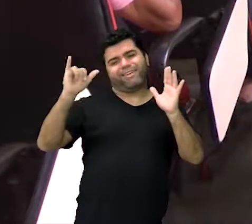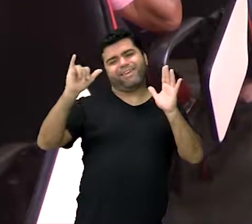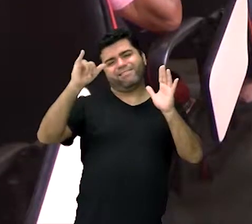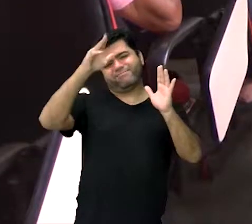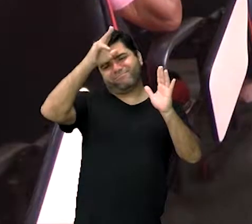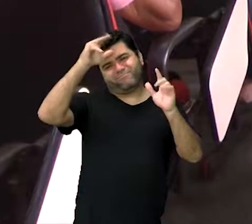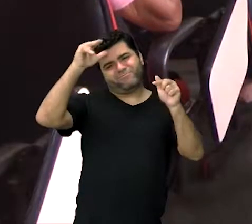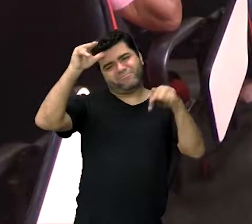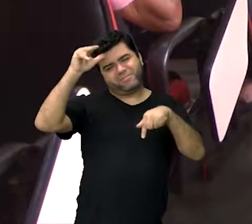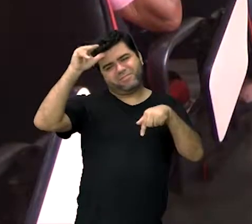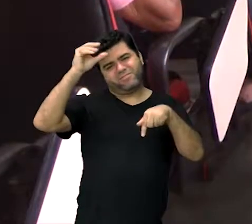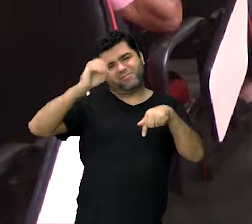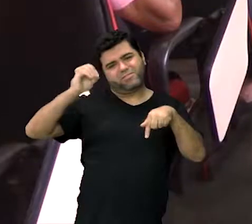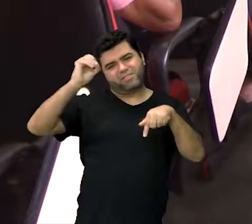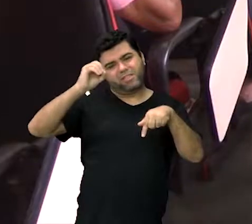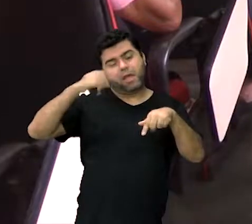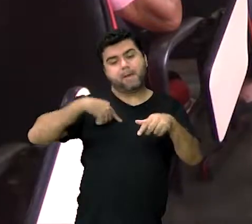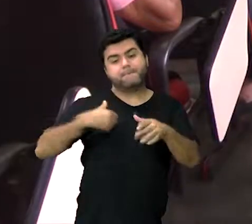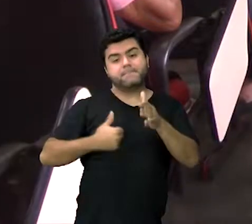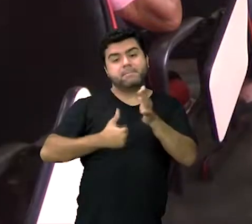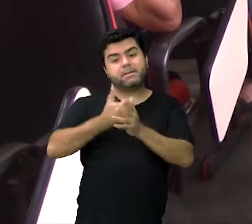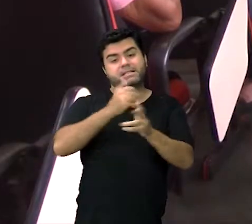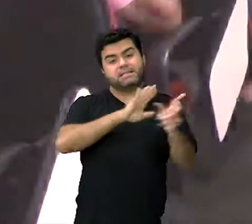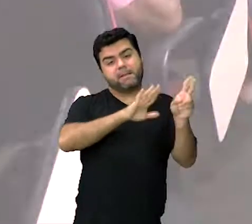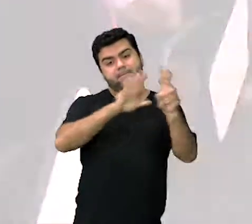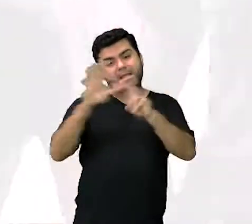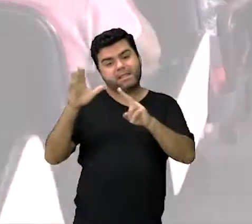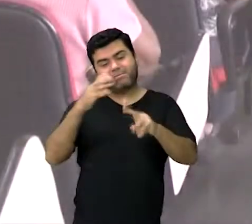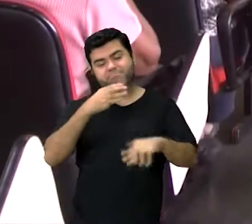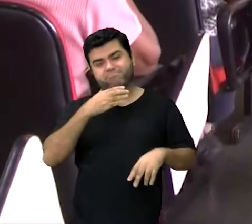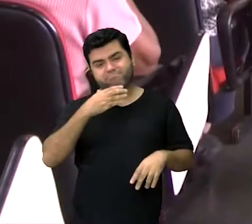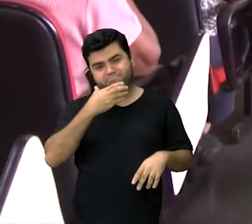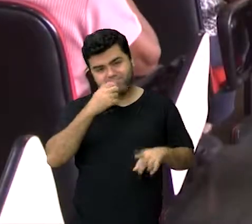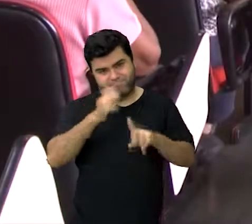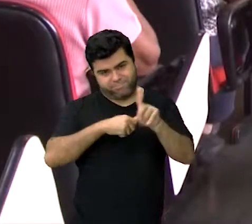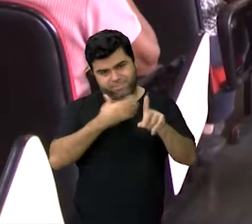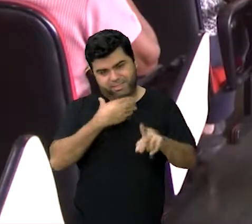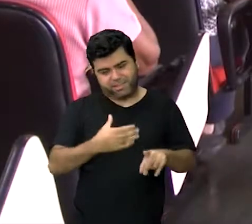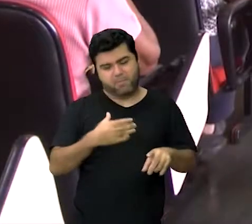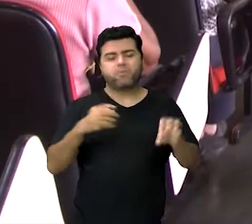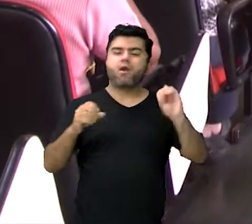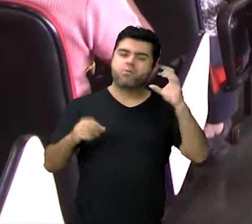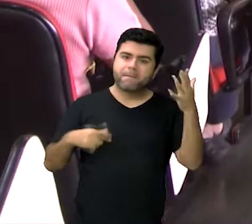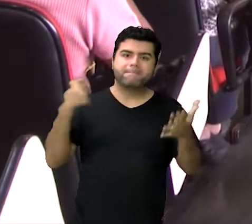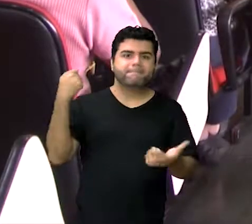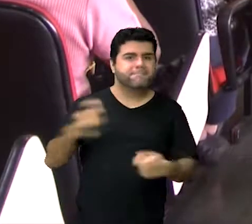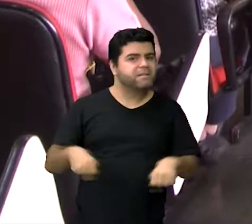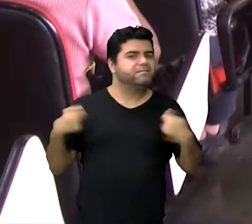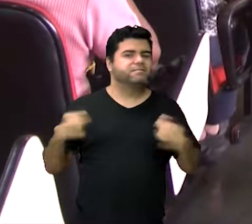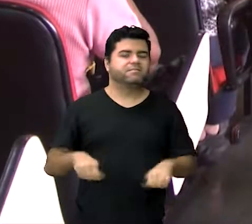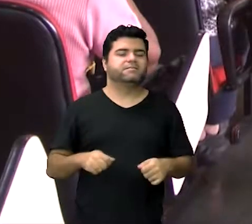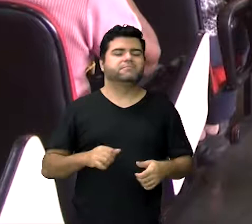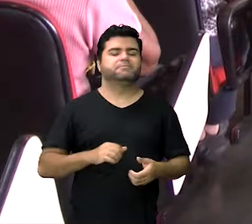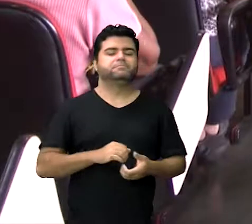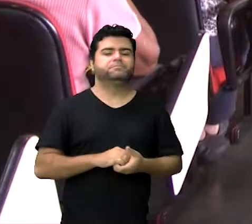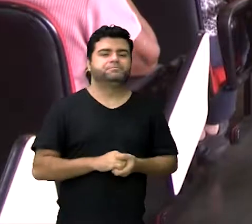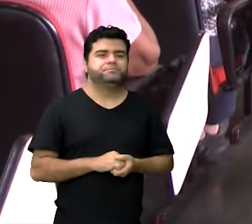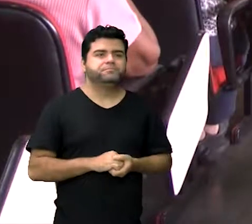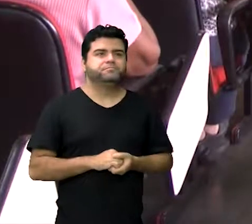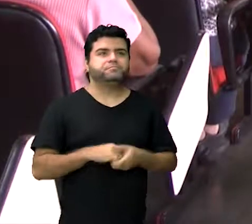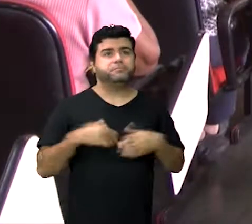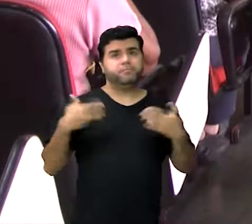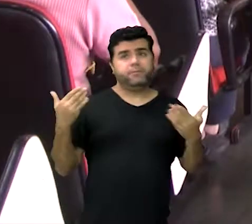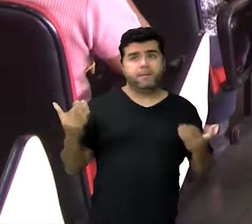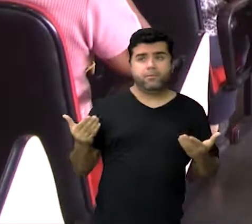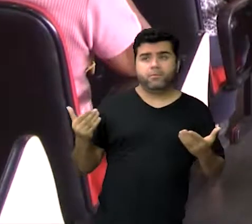acontecer toda primeira semana de dezembro. Bom, eu não posso desconsiderar